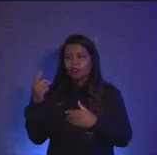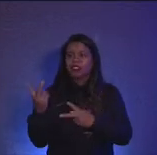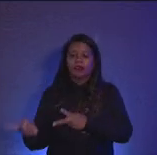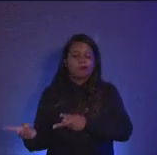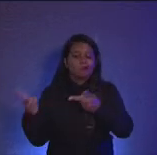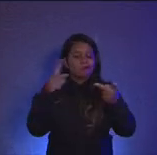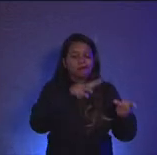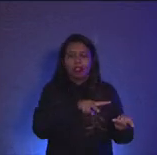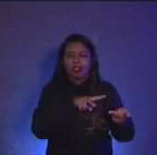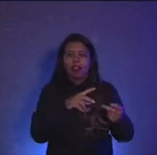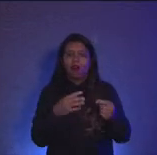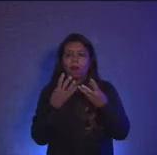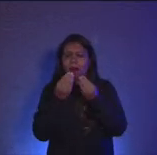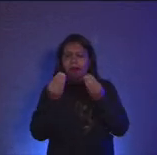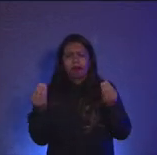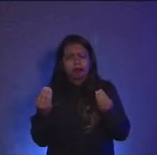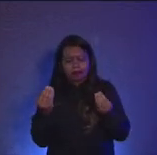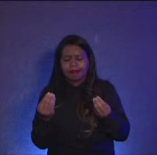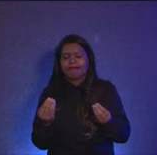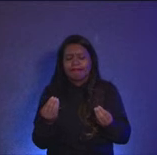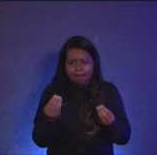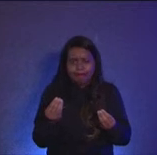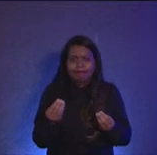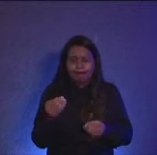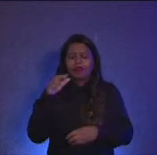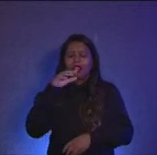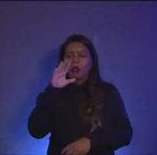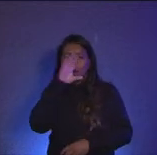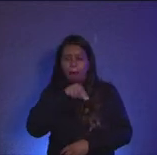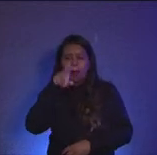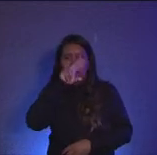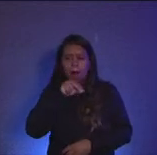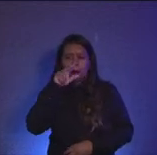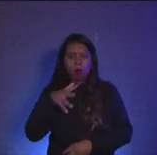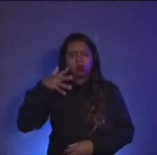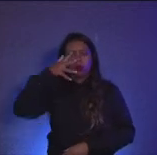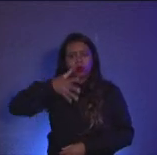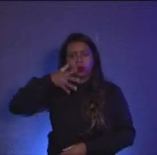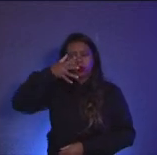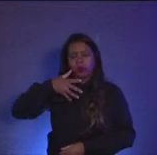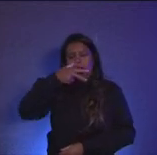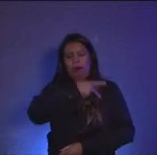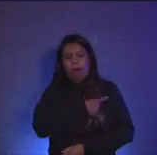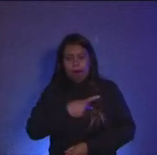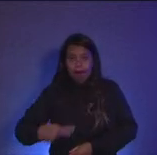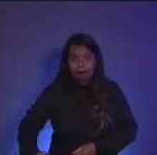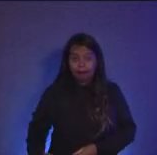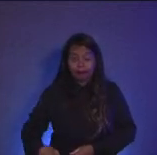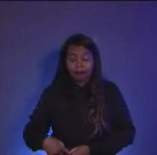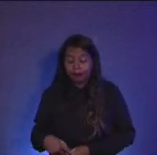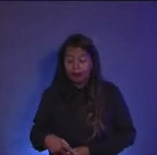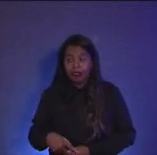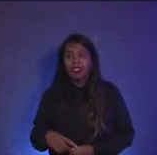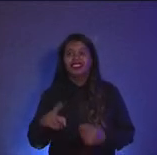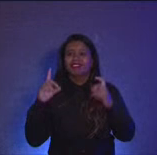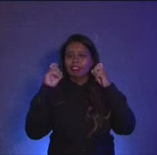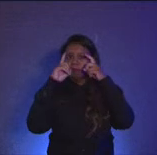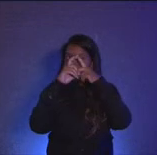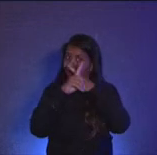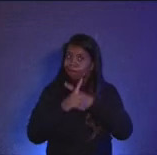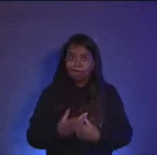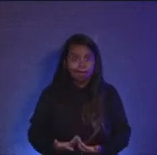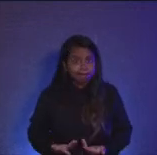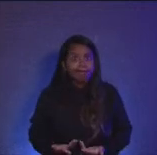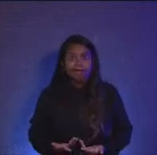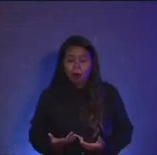entrevistas e discursos do Bolsonaro. E chegou num ponto, ele começou a dar mais discursos no ano passado, e chegou num ponto que estava